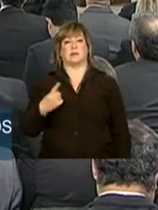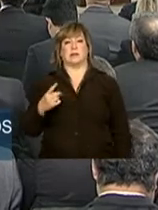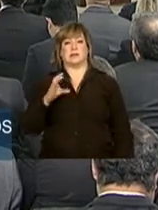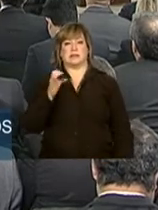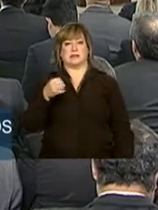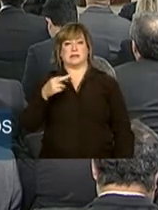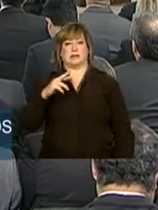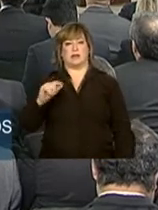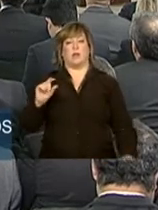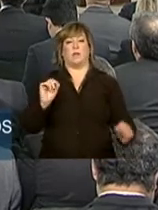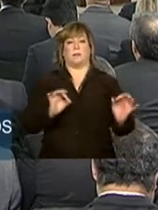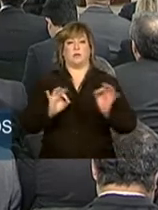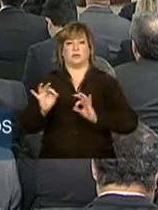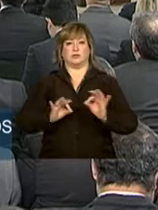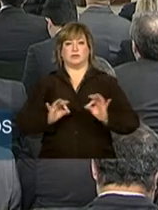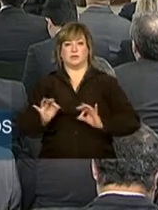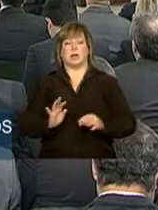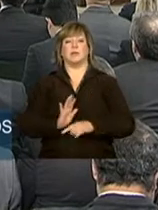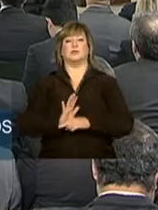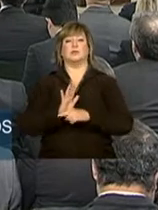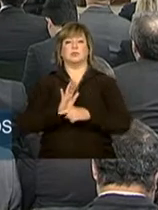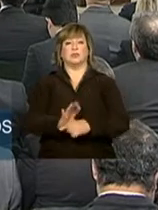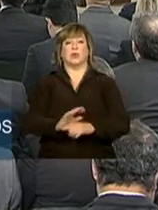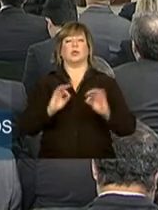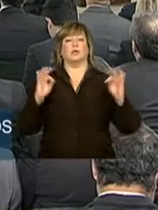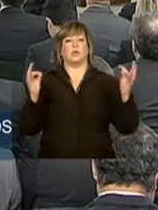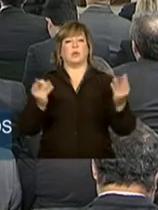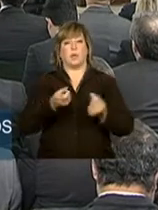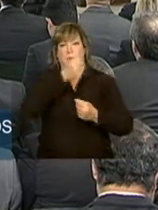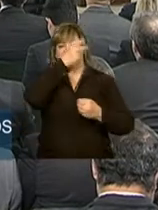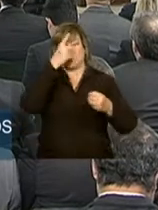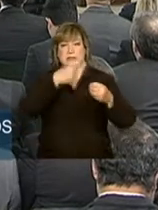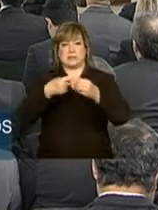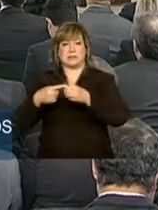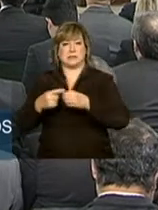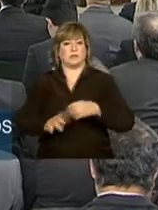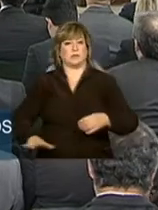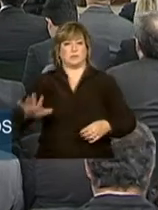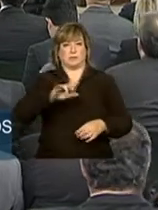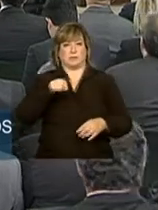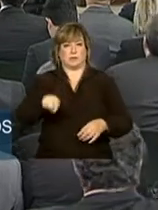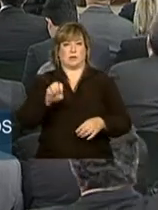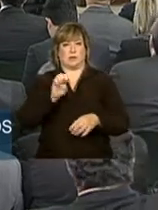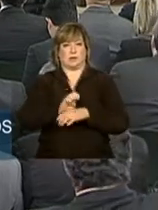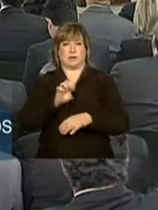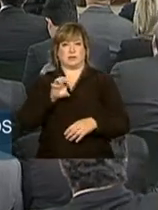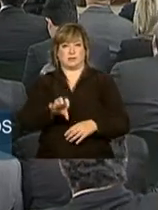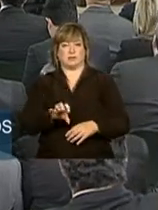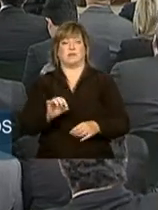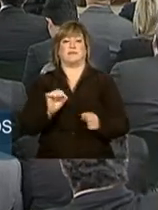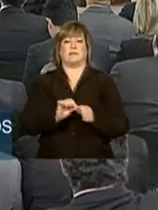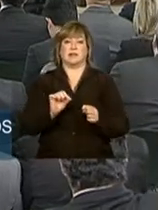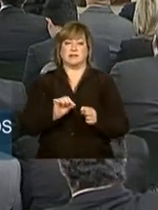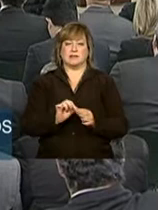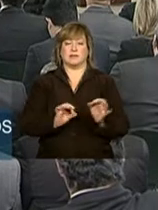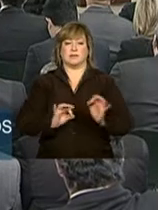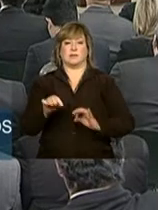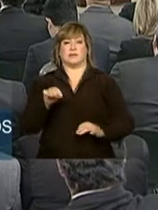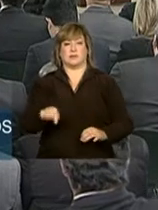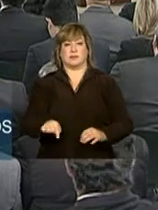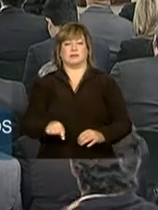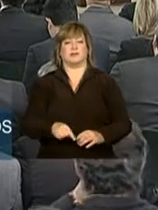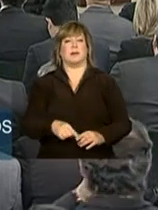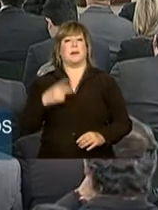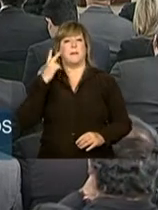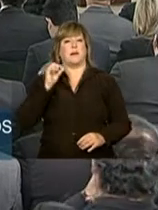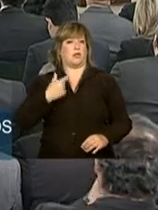de projetos que ajuda a todos os municípios do estado a fazerem e elaborar esses projetos